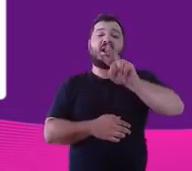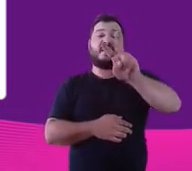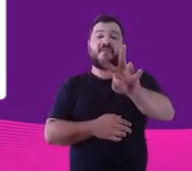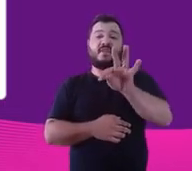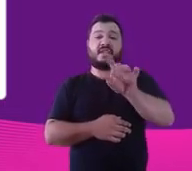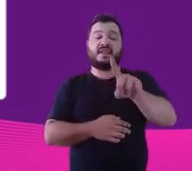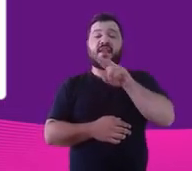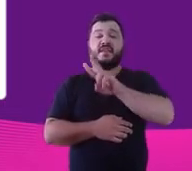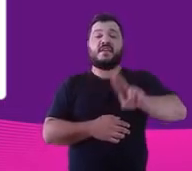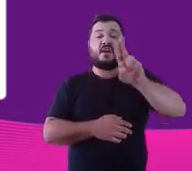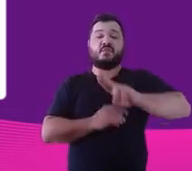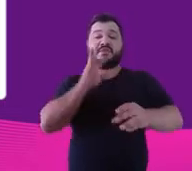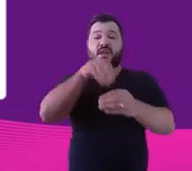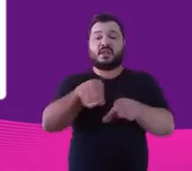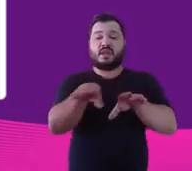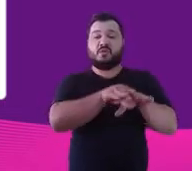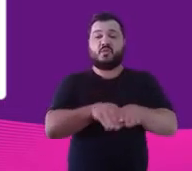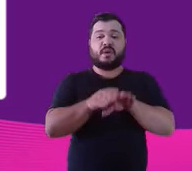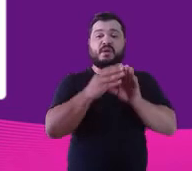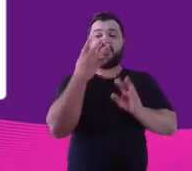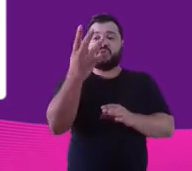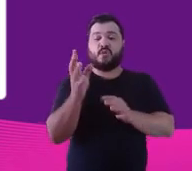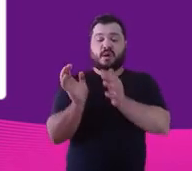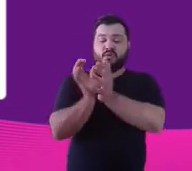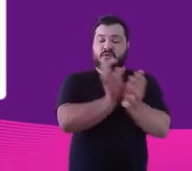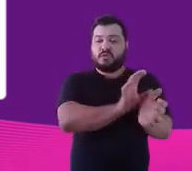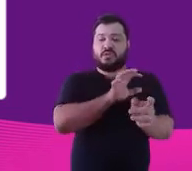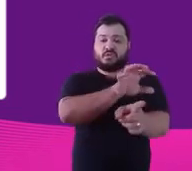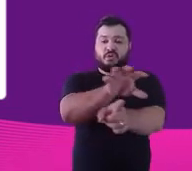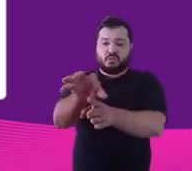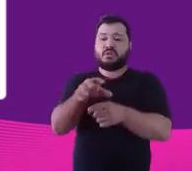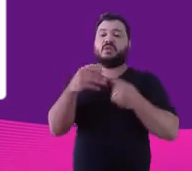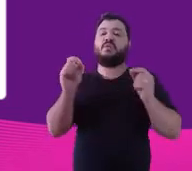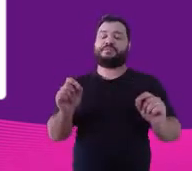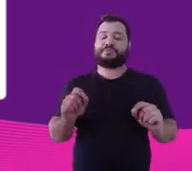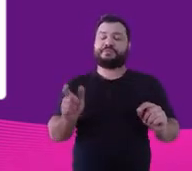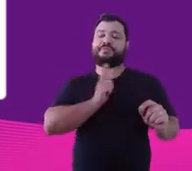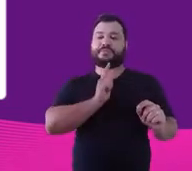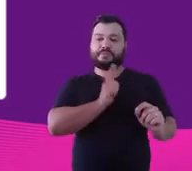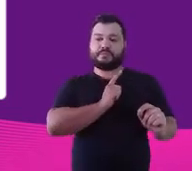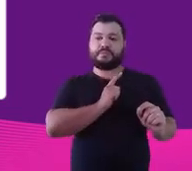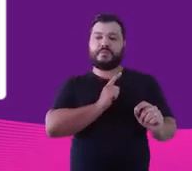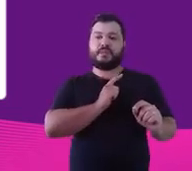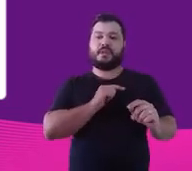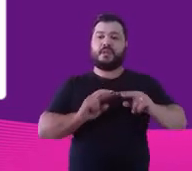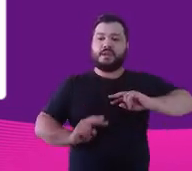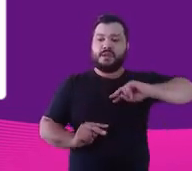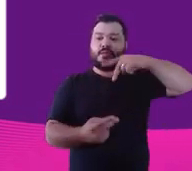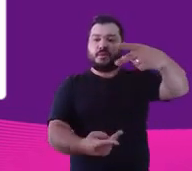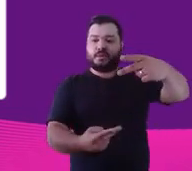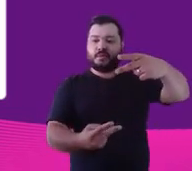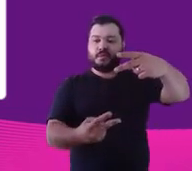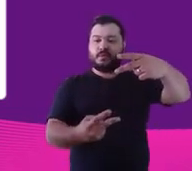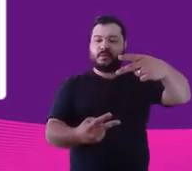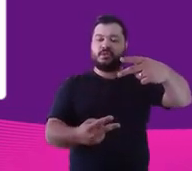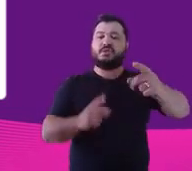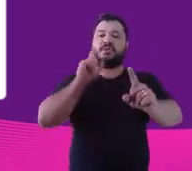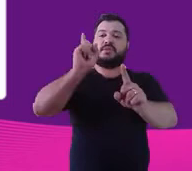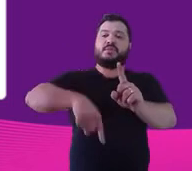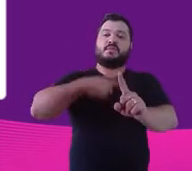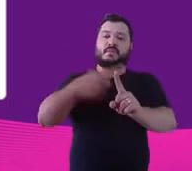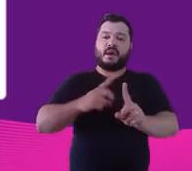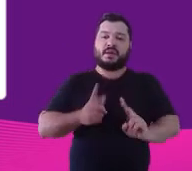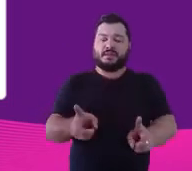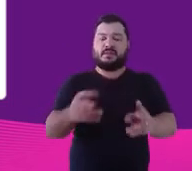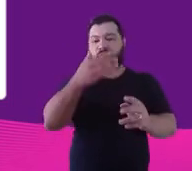dentro daquele padrão de 4 ciclos indução seguido é do transporte e seguido é da